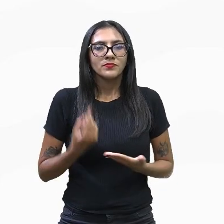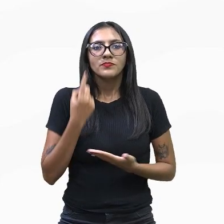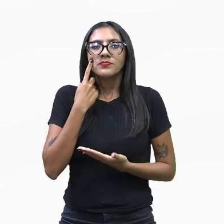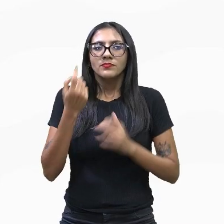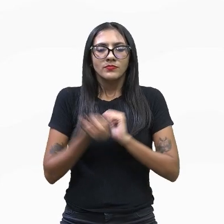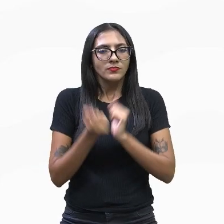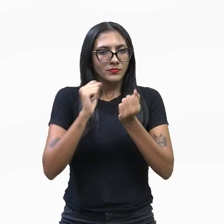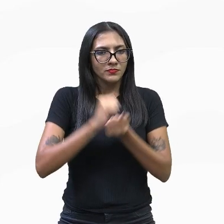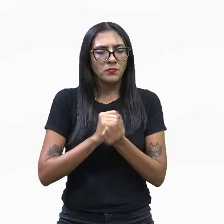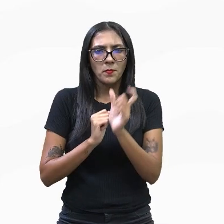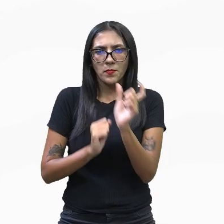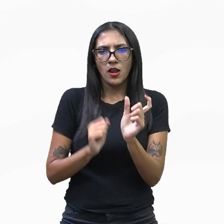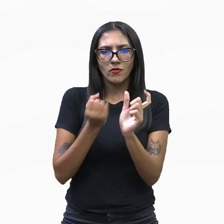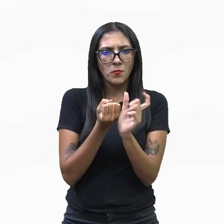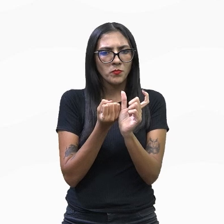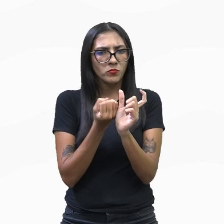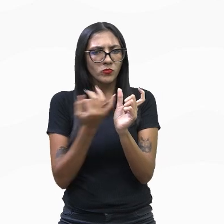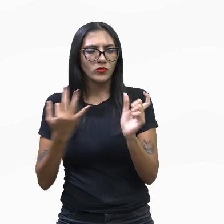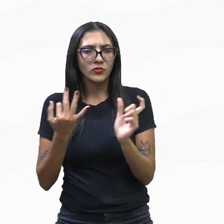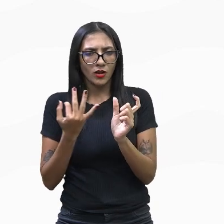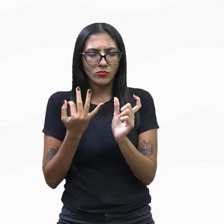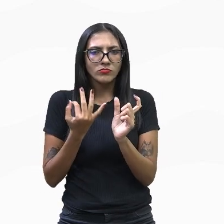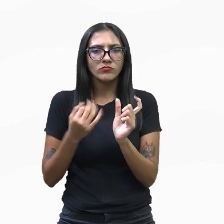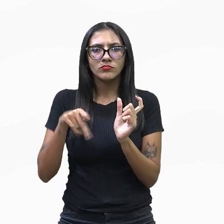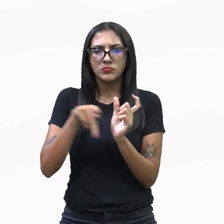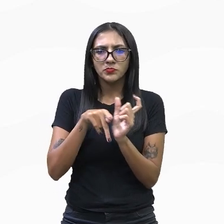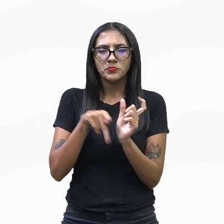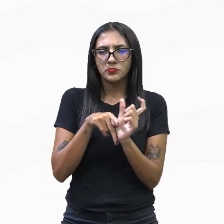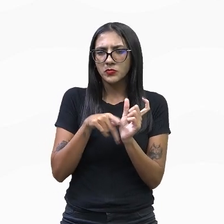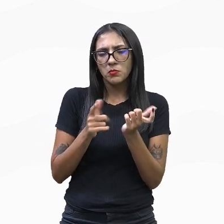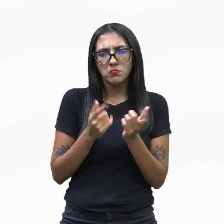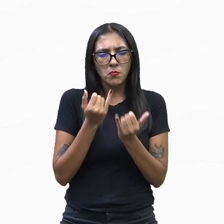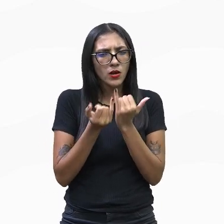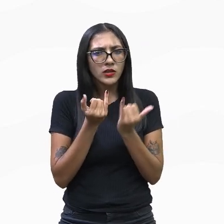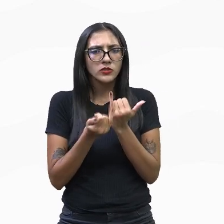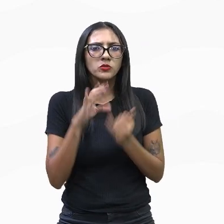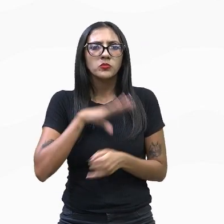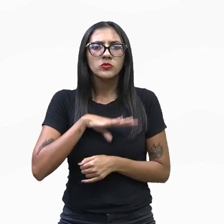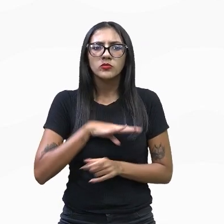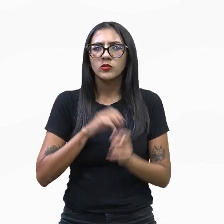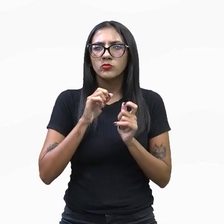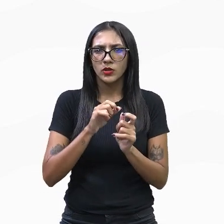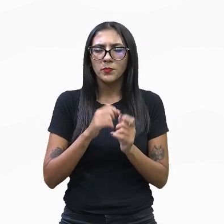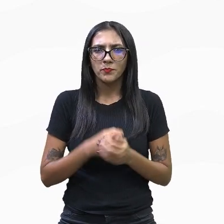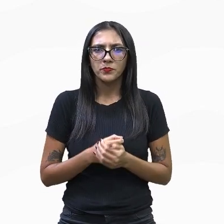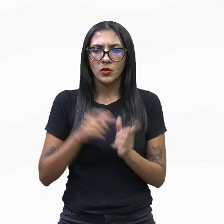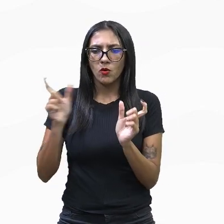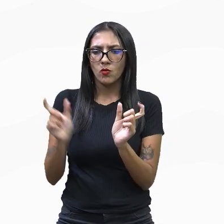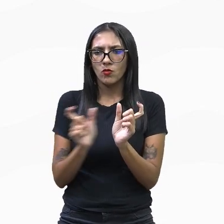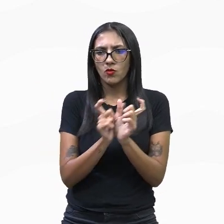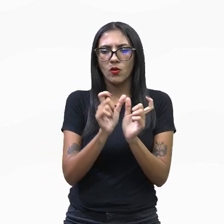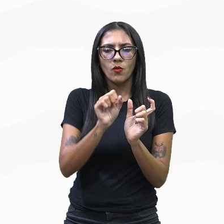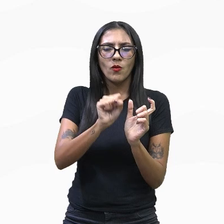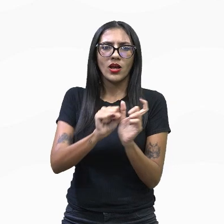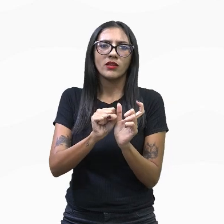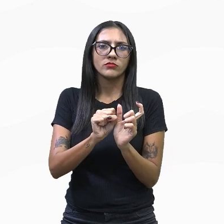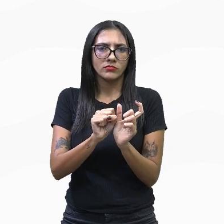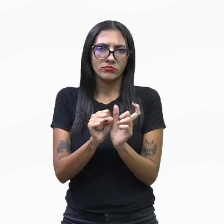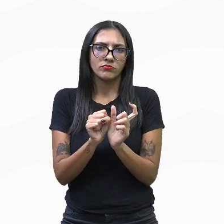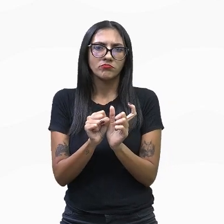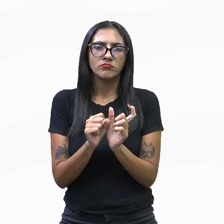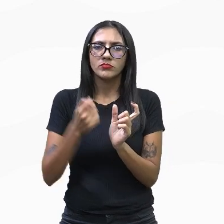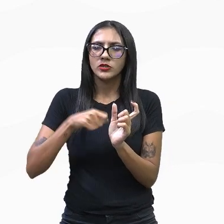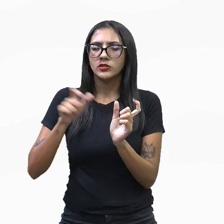plural em língua inglesa, via de regra, né, professor, como a língua portuguesa, é acrescentado o S, né, língua portuguesa. A regra geral é o S,